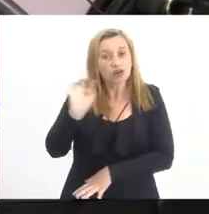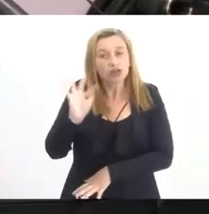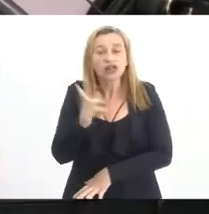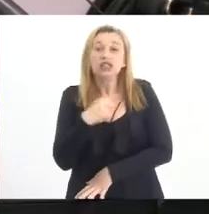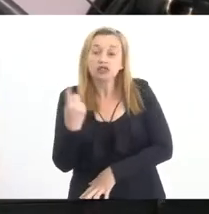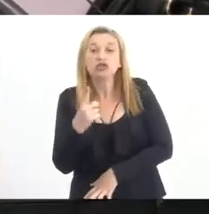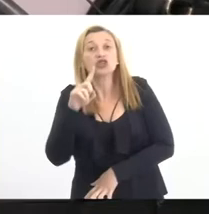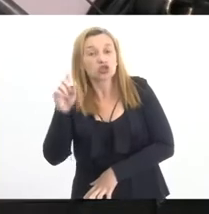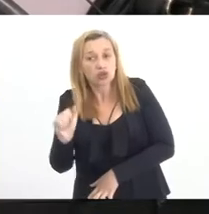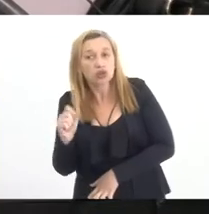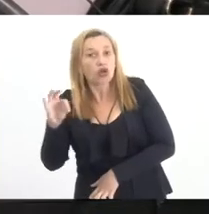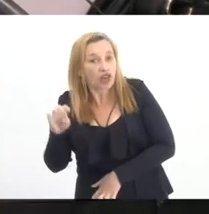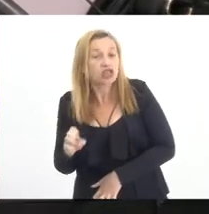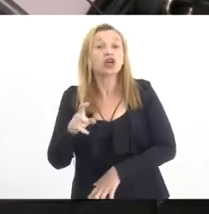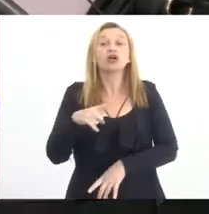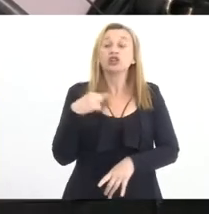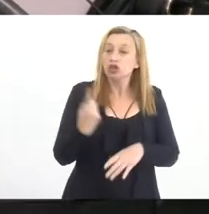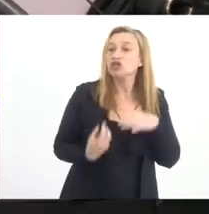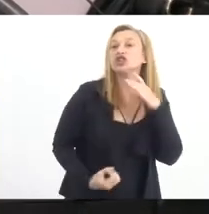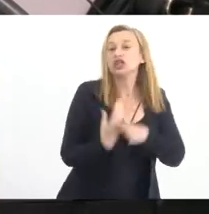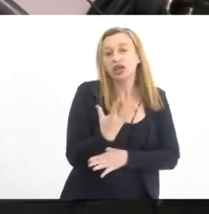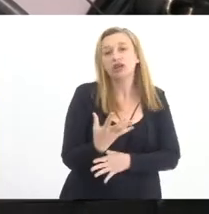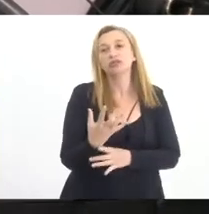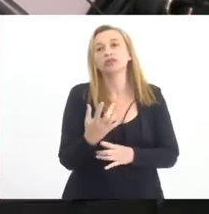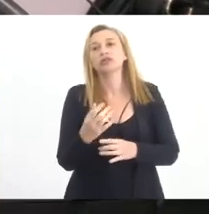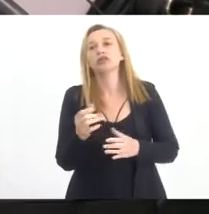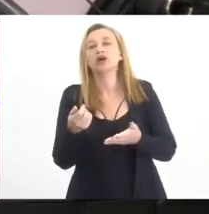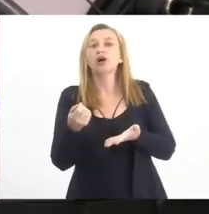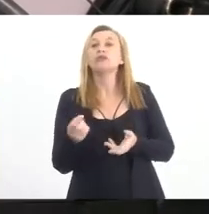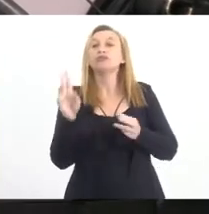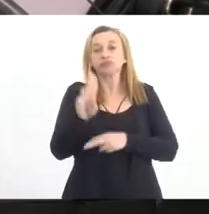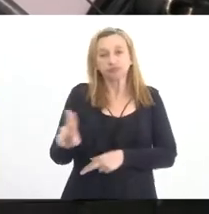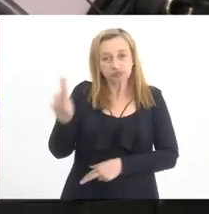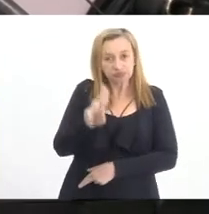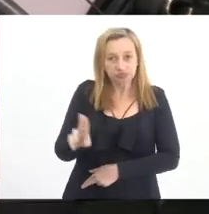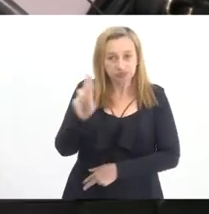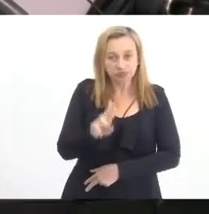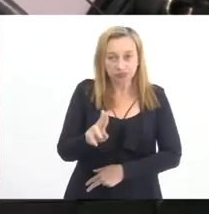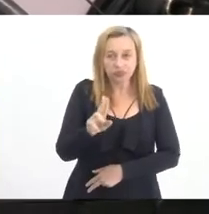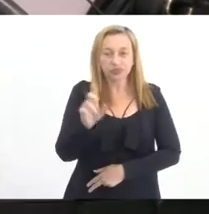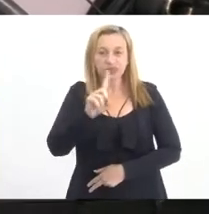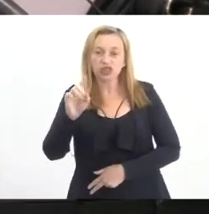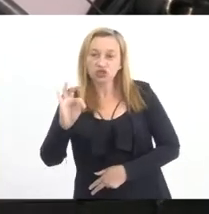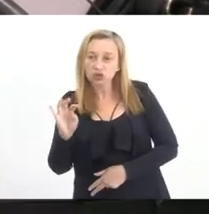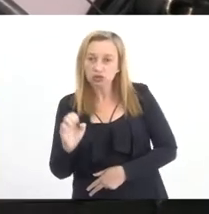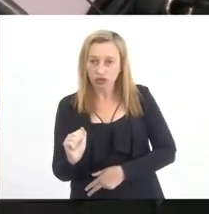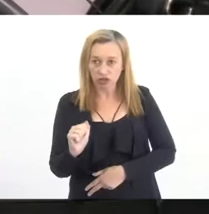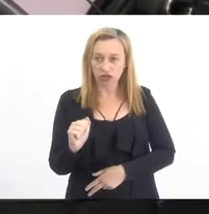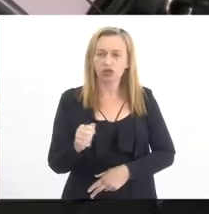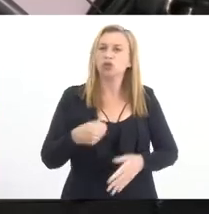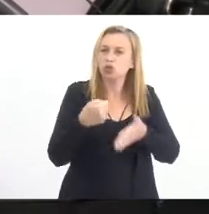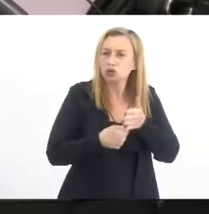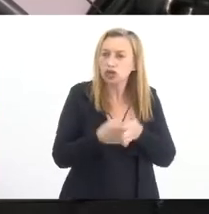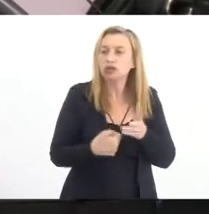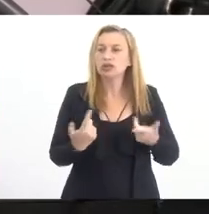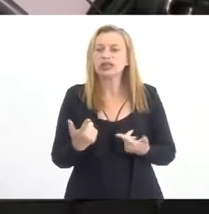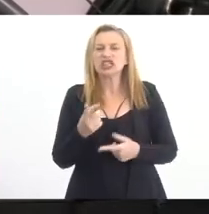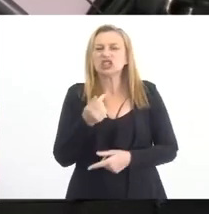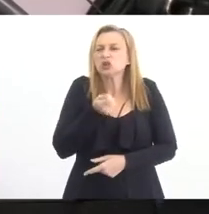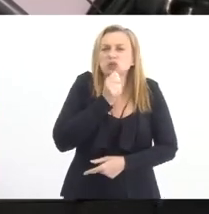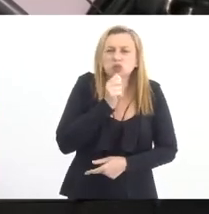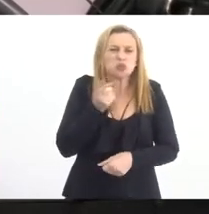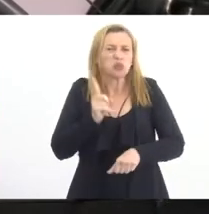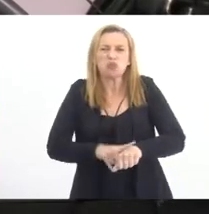Zona Oeste, porque nós criamos a Universidade da Zona Oeste. Nós lutamos para isso. Então, em nenhum momento